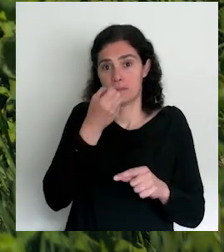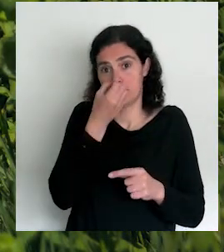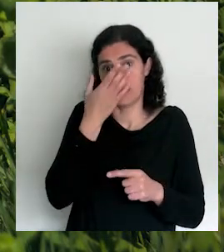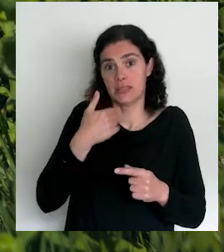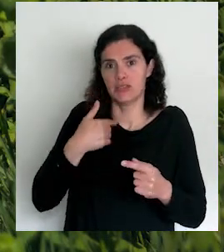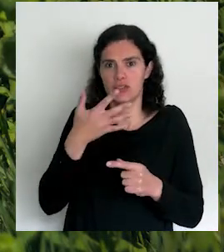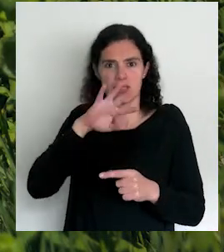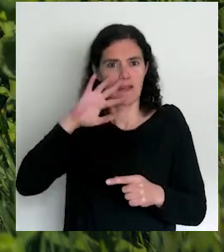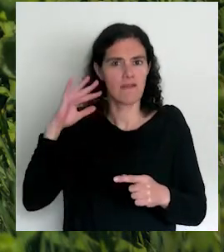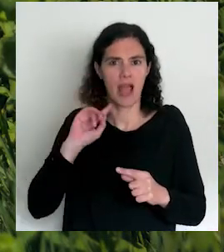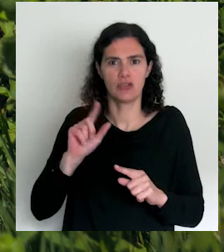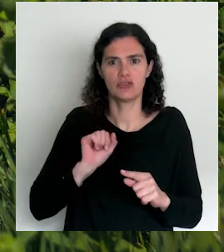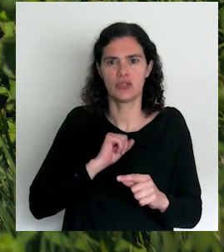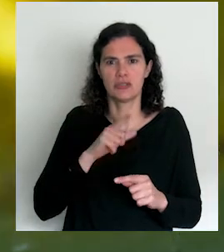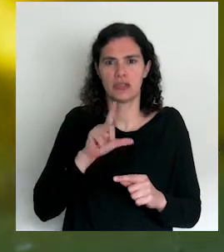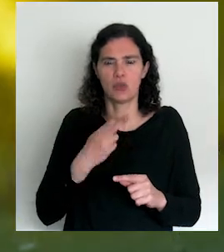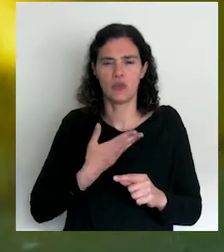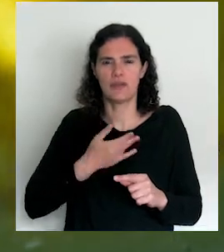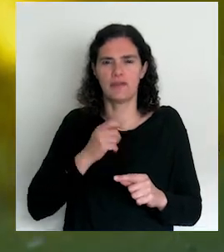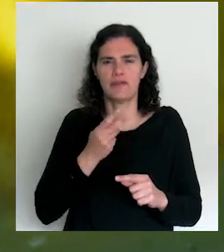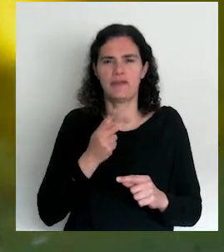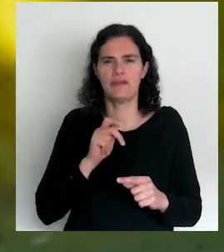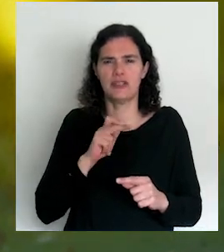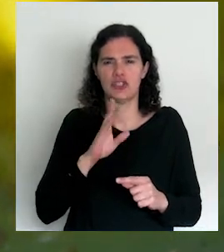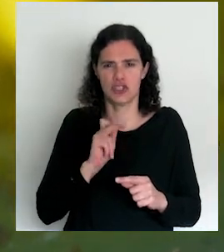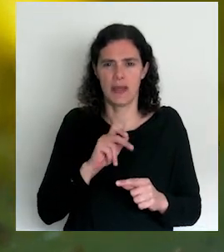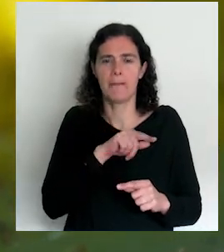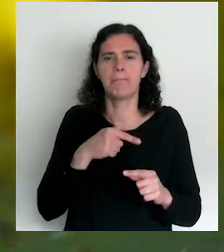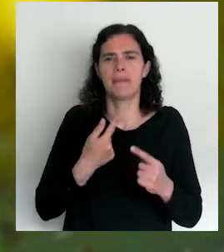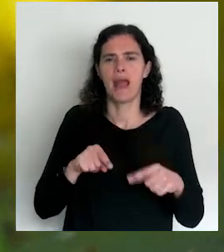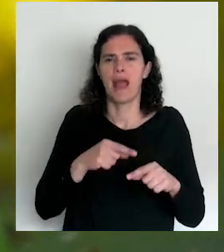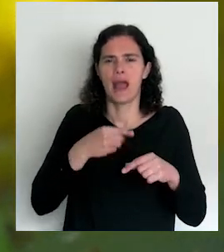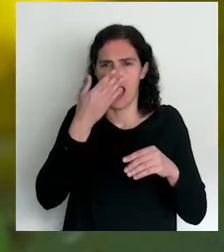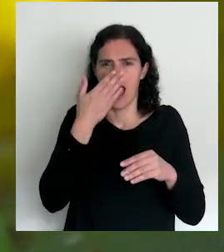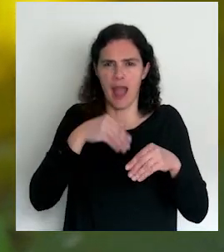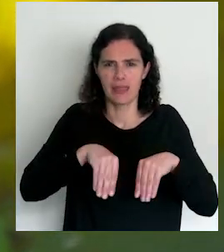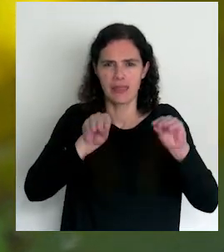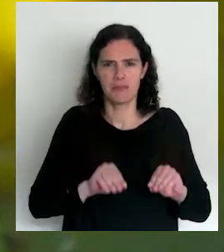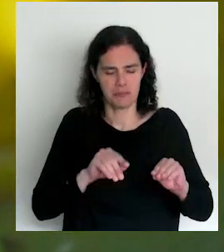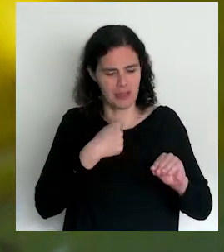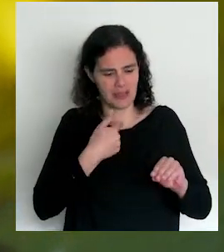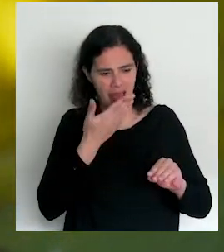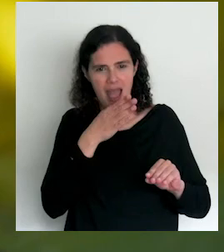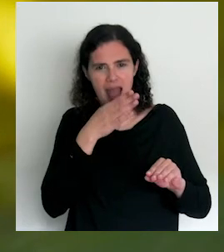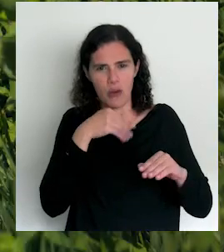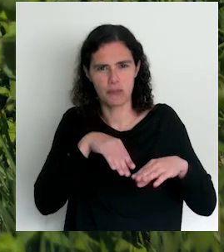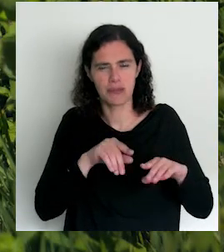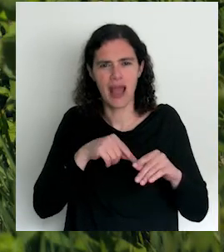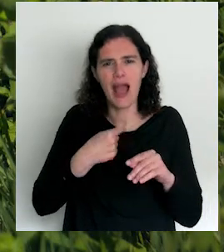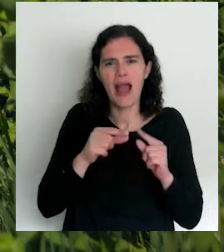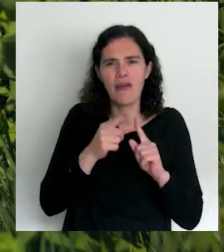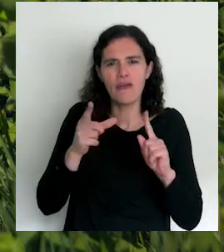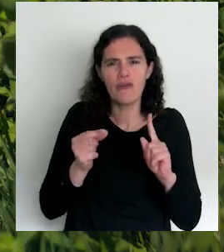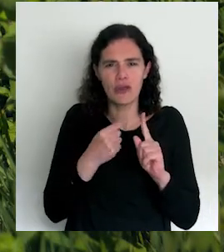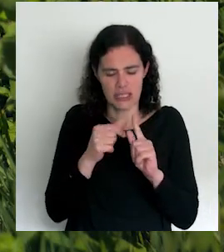embora sejam plantas selvagens nossas, como a Ludwigia palustris, que é uma planta que forma uns tapetes muito bonitos na margem e mesmo dentro